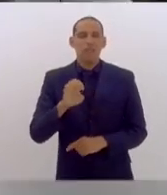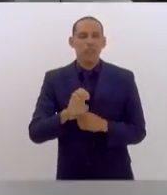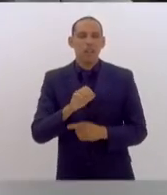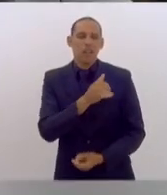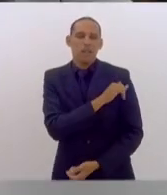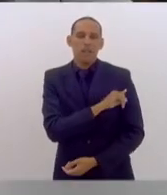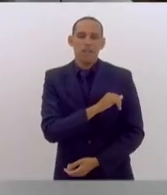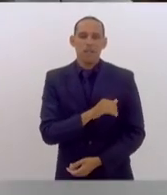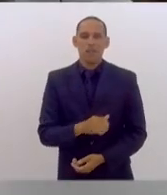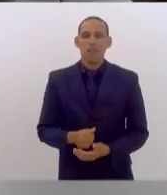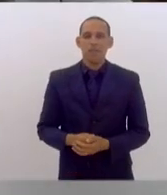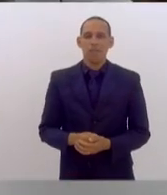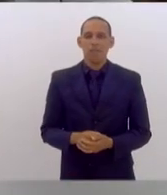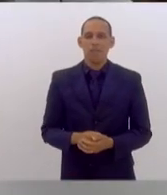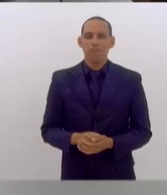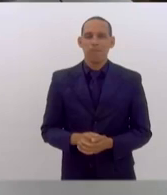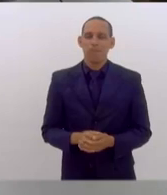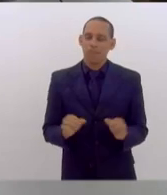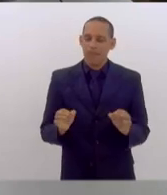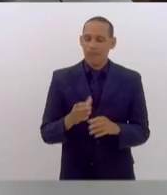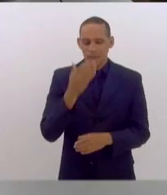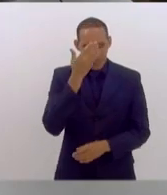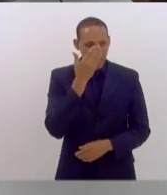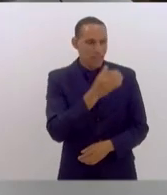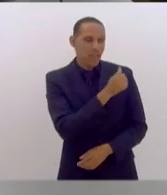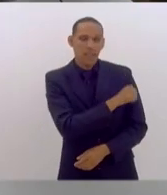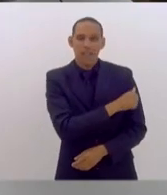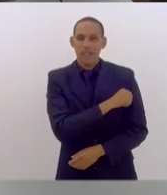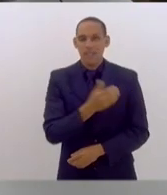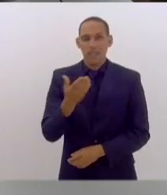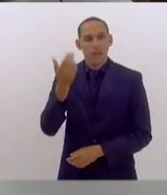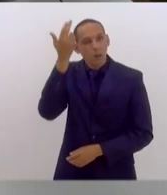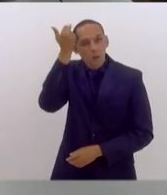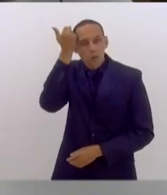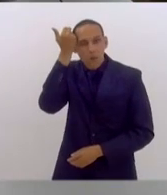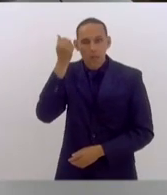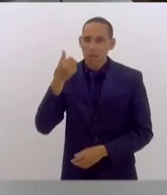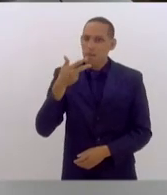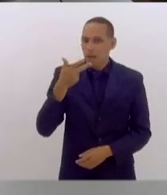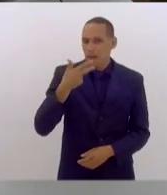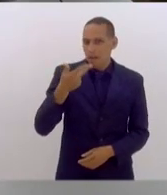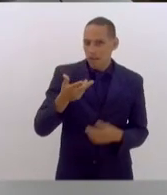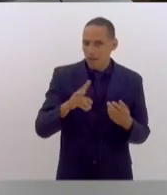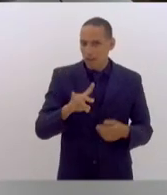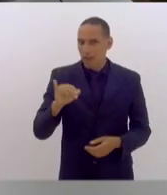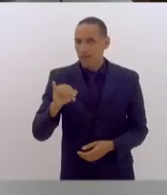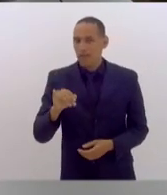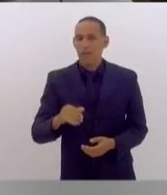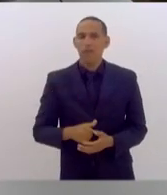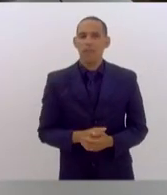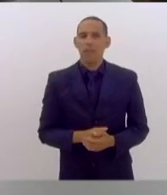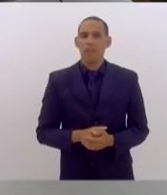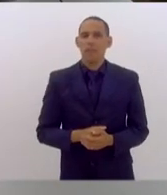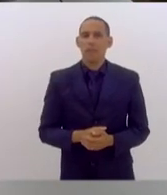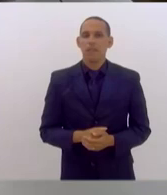Janeiro passa a palavra resultado hoje obrigado Deputado região Deputado Itamar Coelho vai usar da palavra Deputado